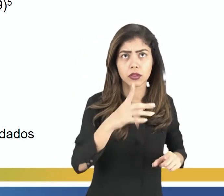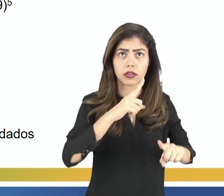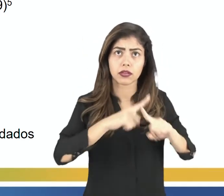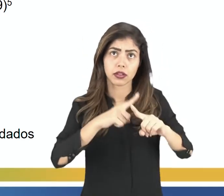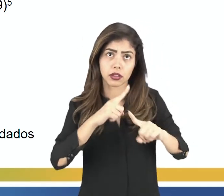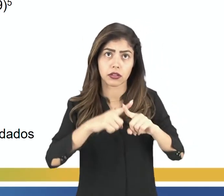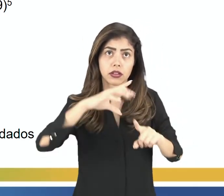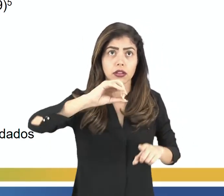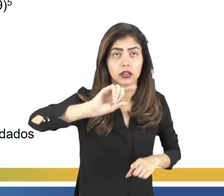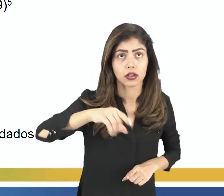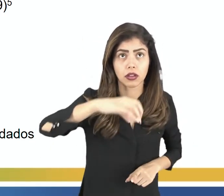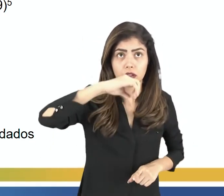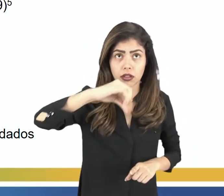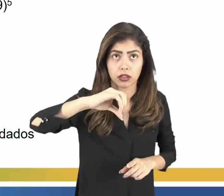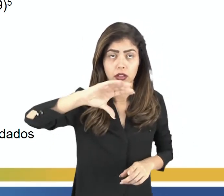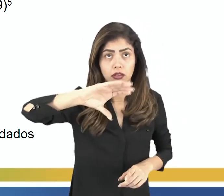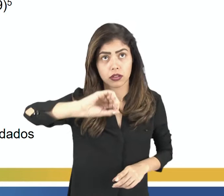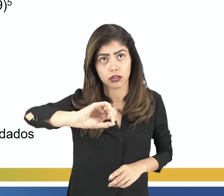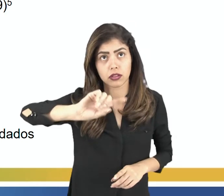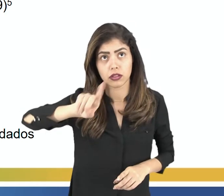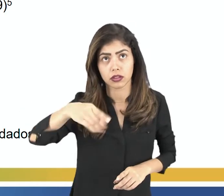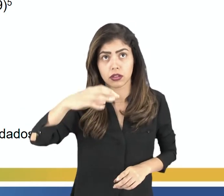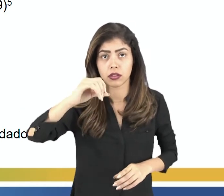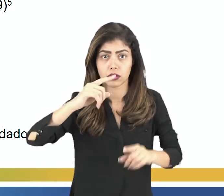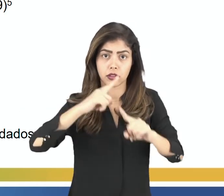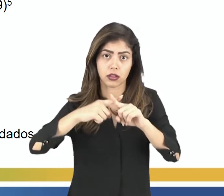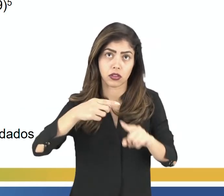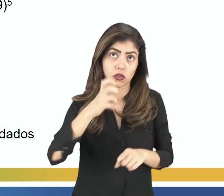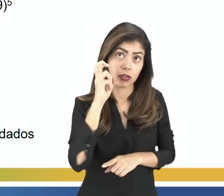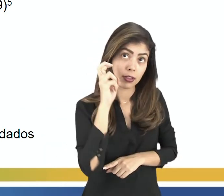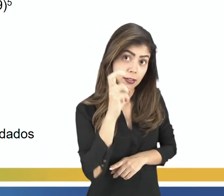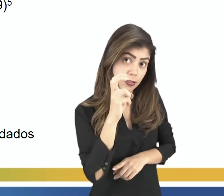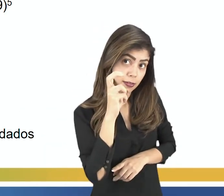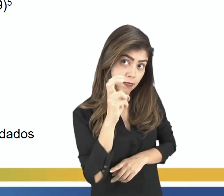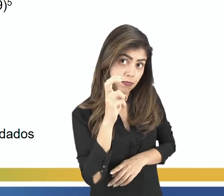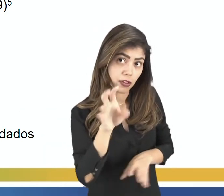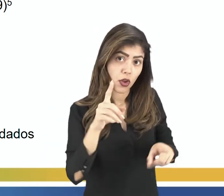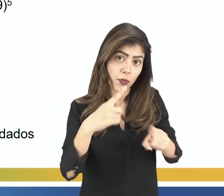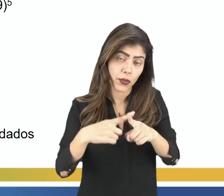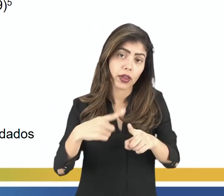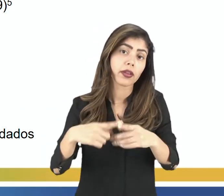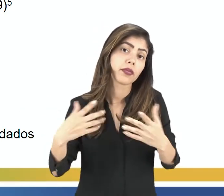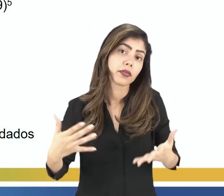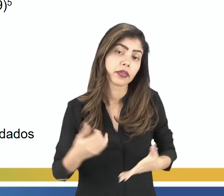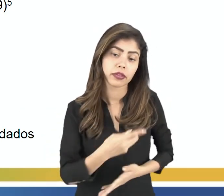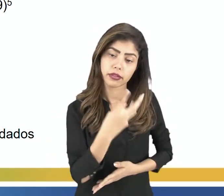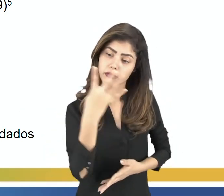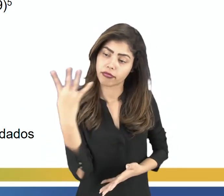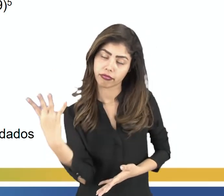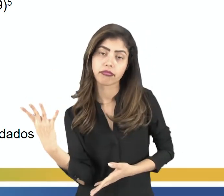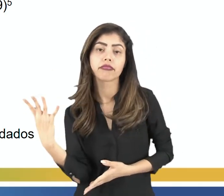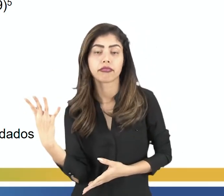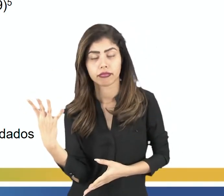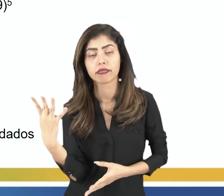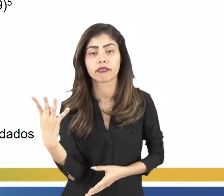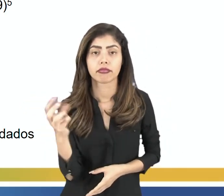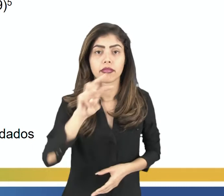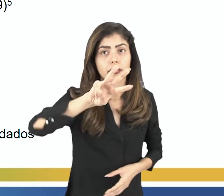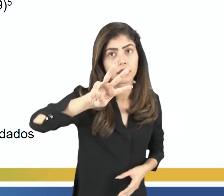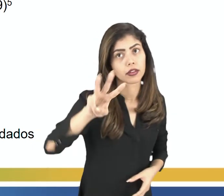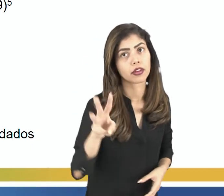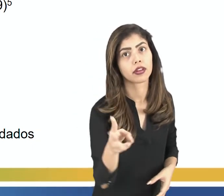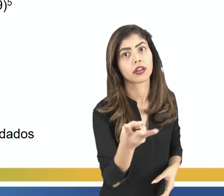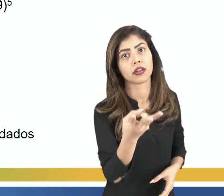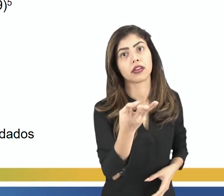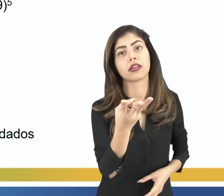vezes 0,99. Quantas vezes? 5. Por que vai ser 5? Porque eu estou trabalhando já 2 horas e